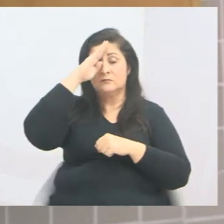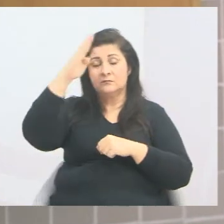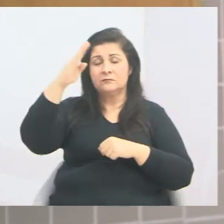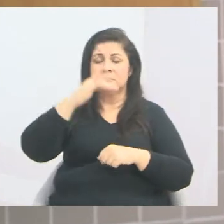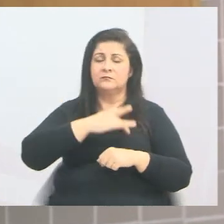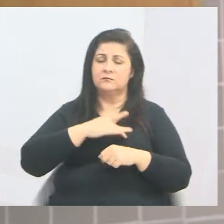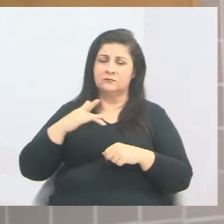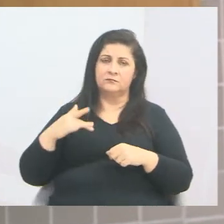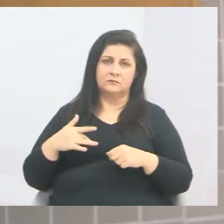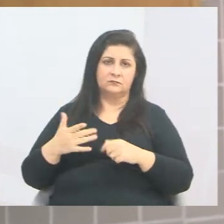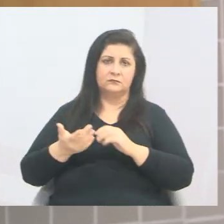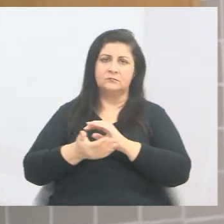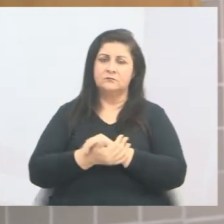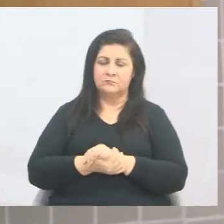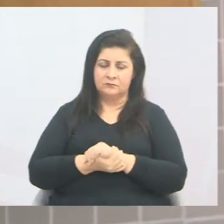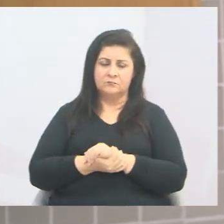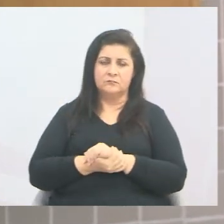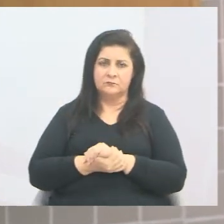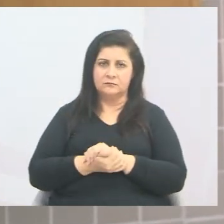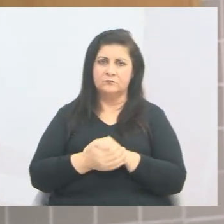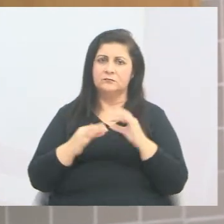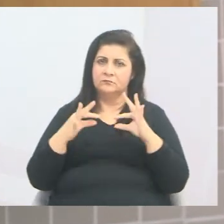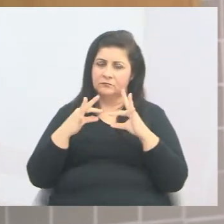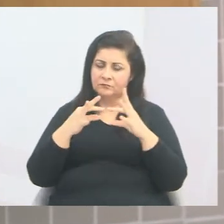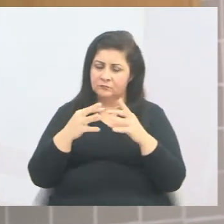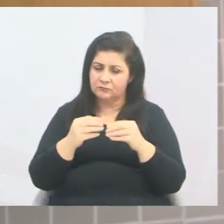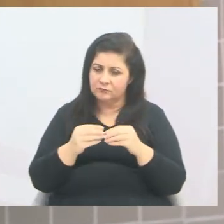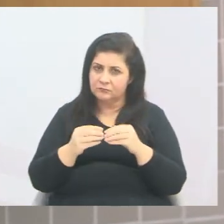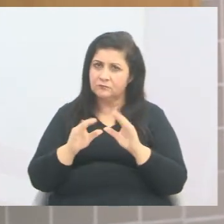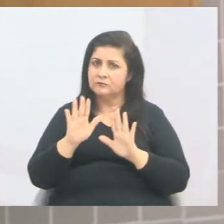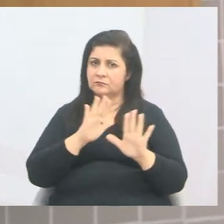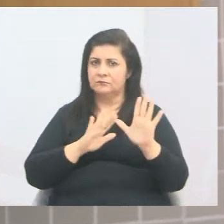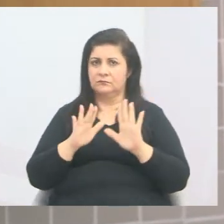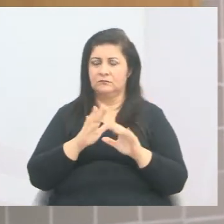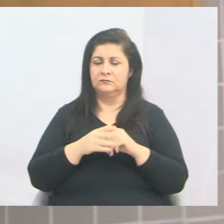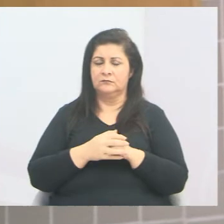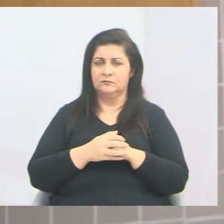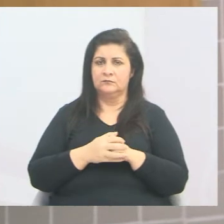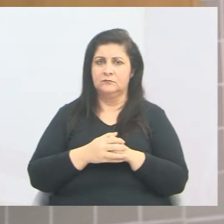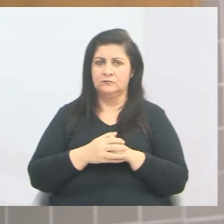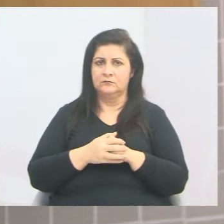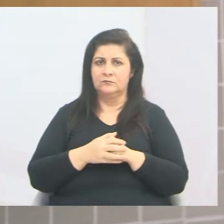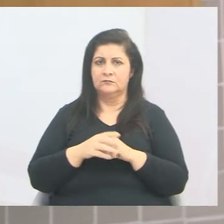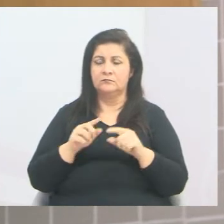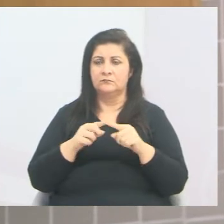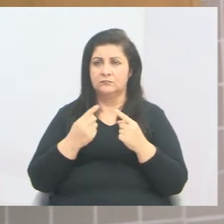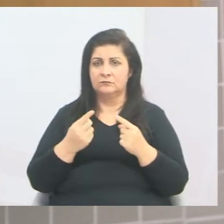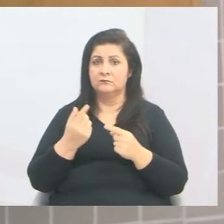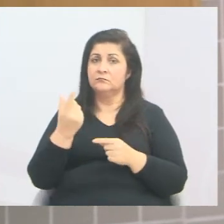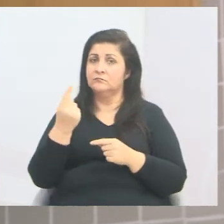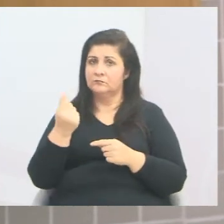eles também colocaram menos recursos, mas outros recursos relacionados à saúde,